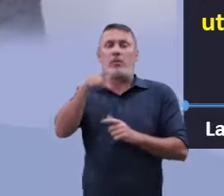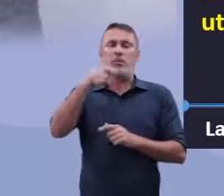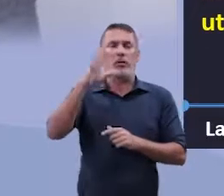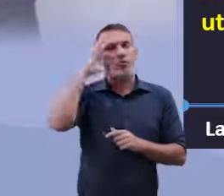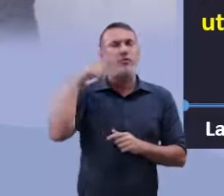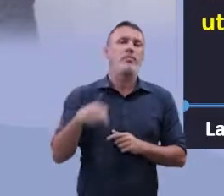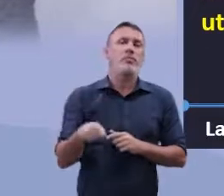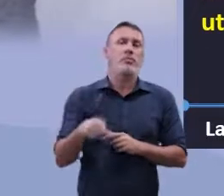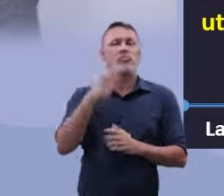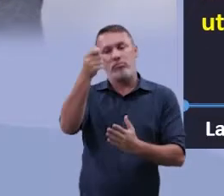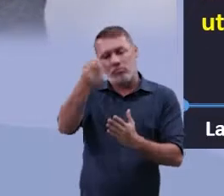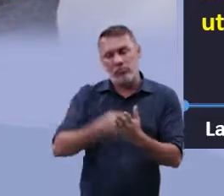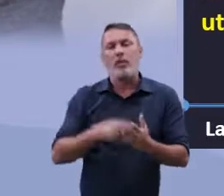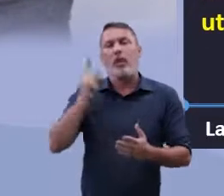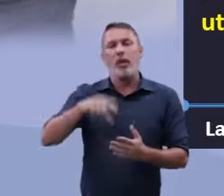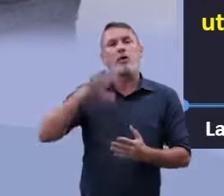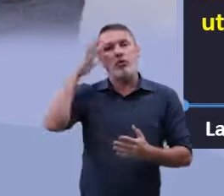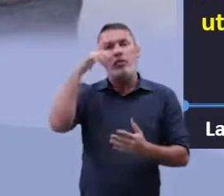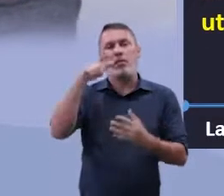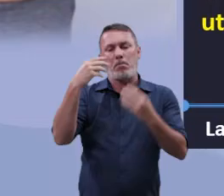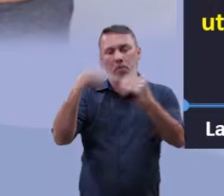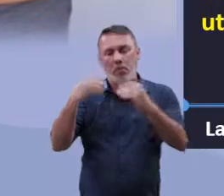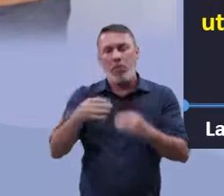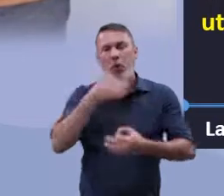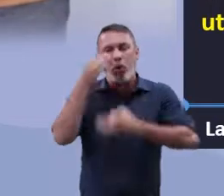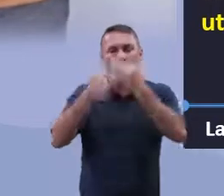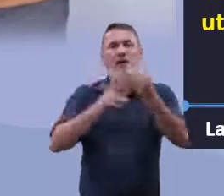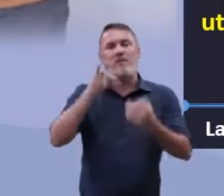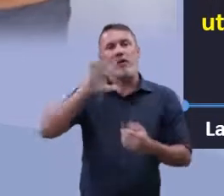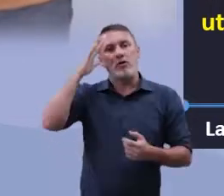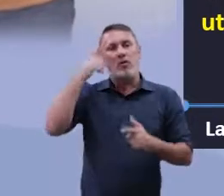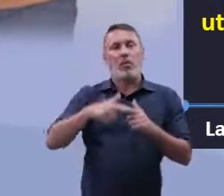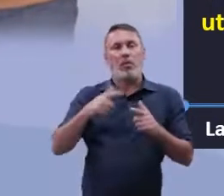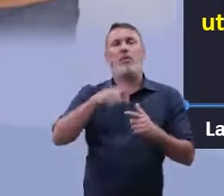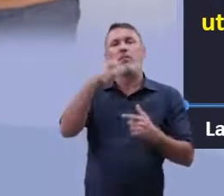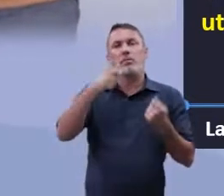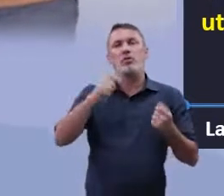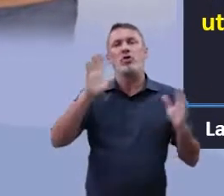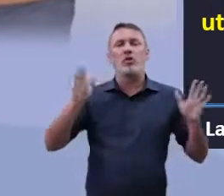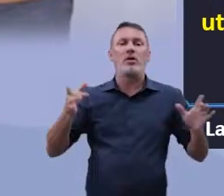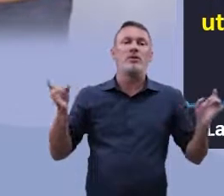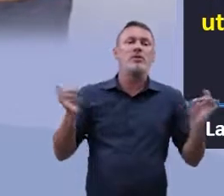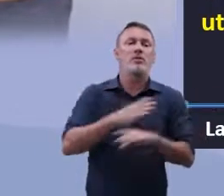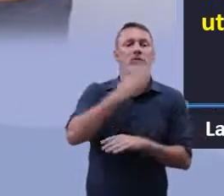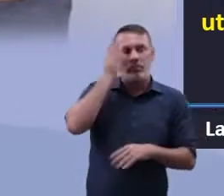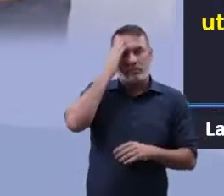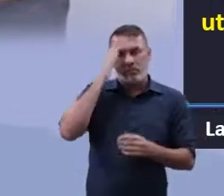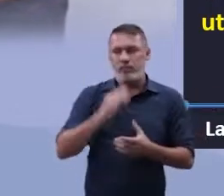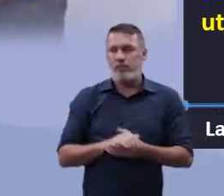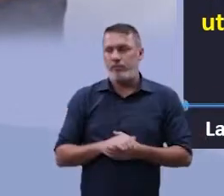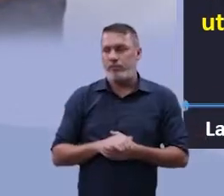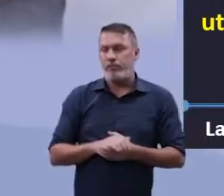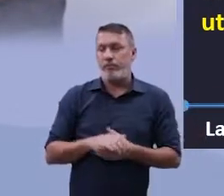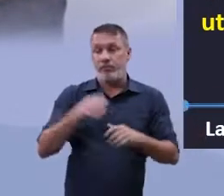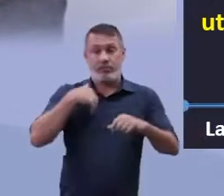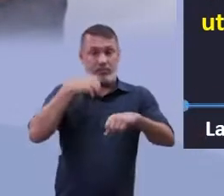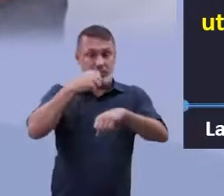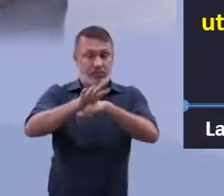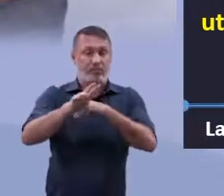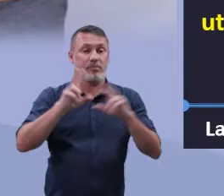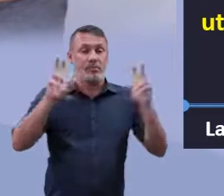esse problema, que você está preparado para isso. Então, nós falamos o seguinte, que as transformações sociais estão diretamente ligadas às